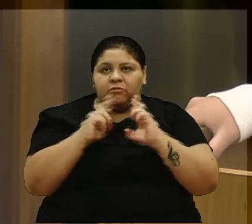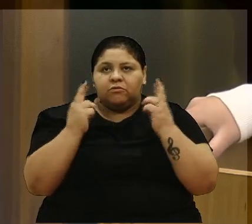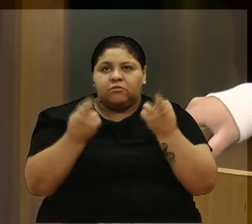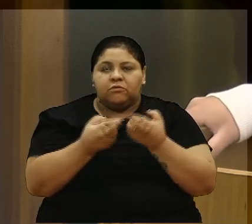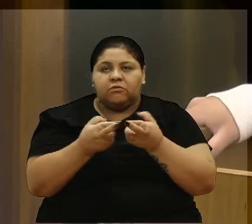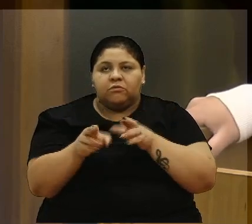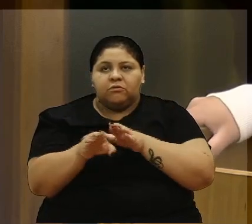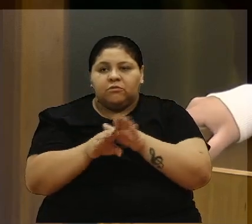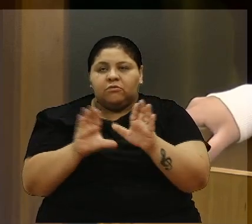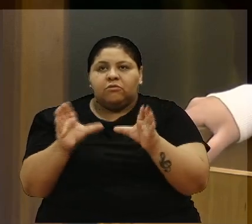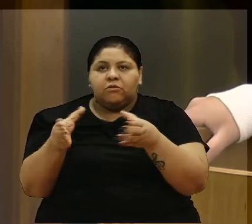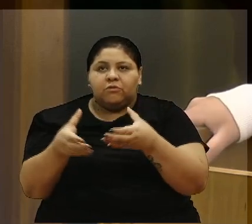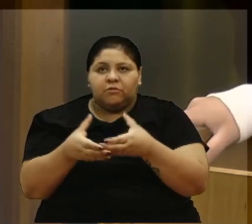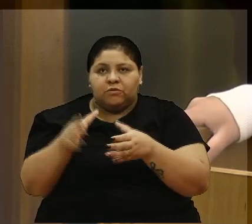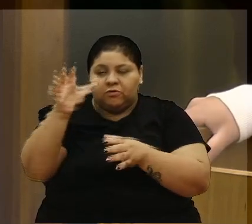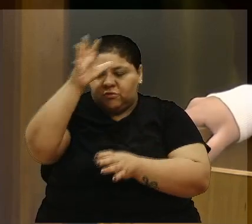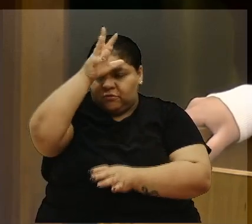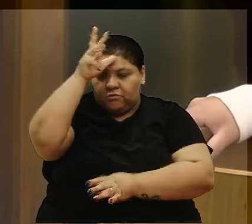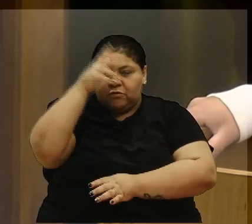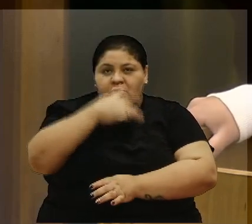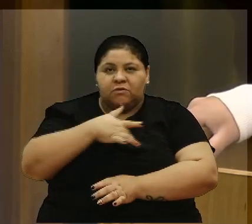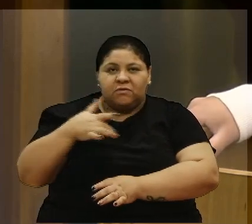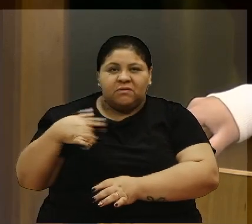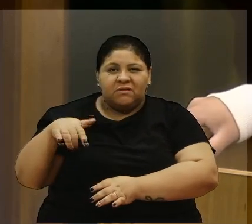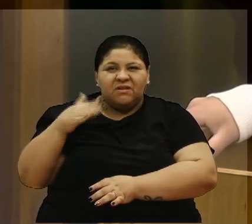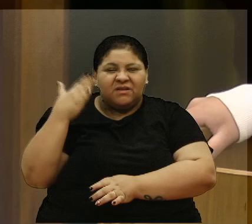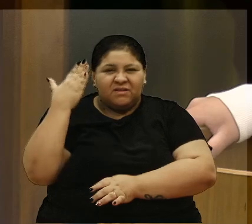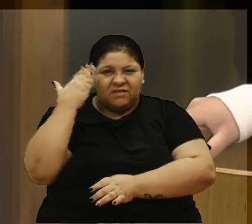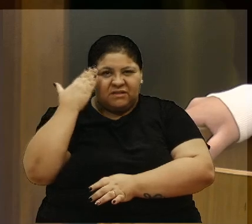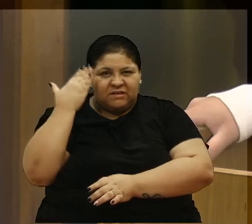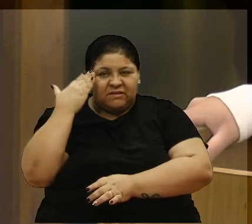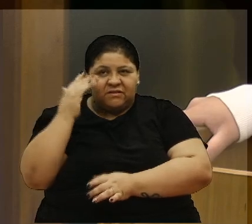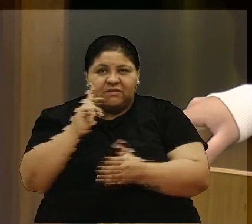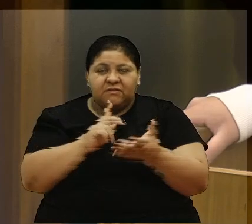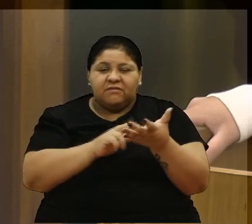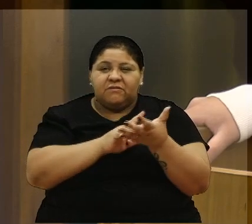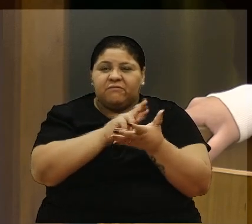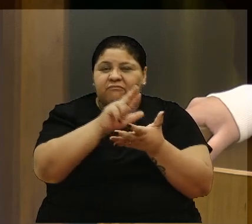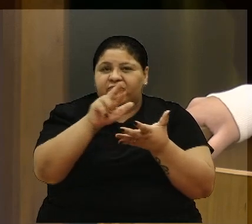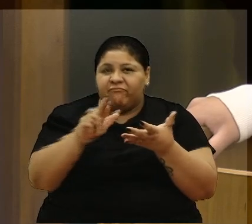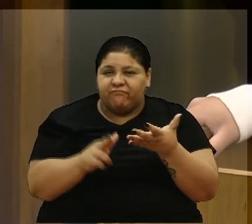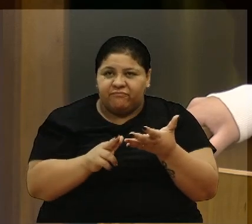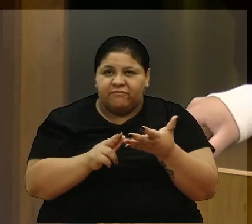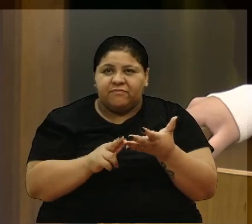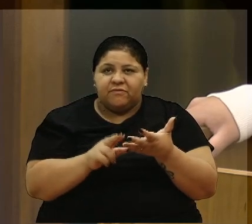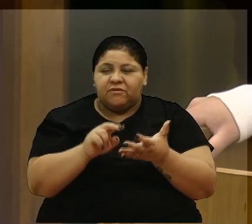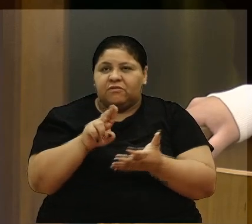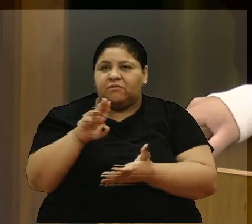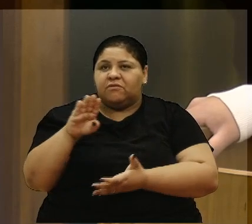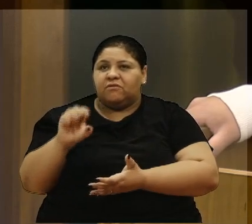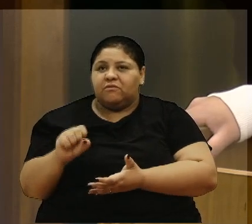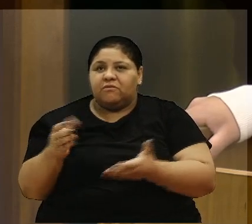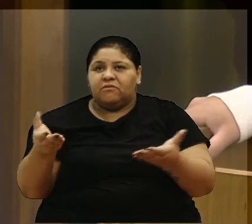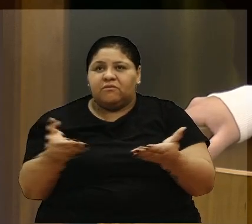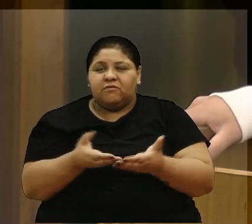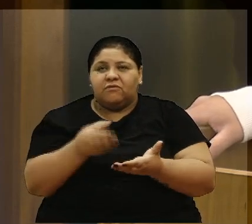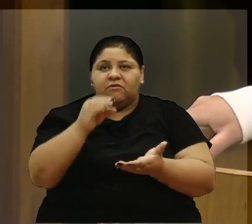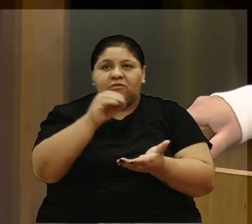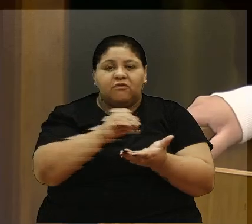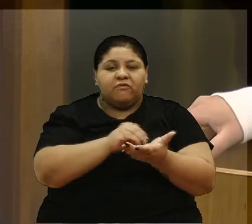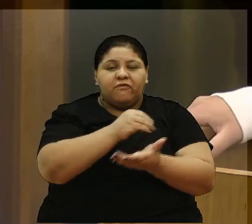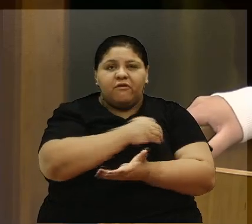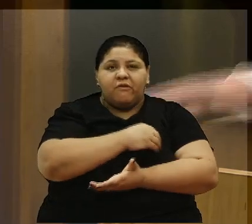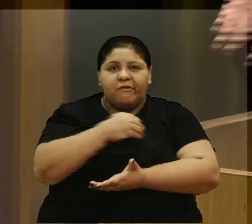Conselho Municipal de Saúde. A gente sabe que há diversas UBSs que estão com falta de